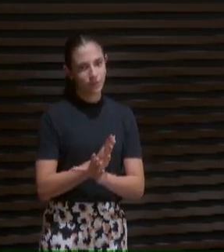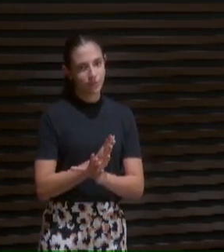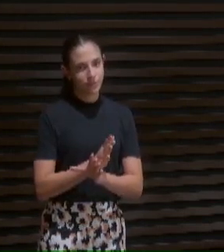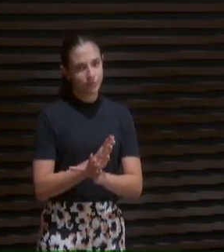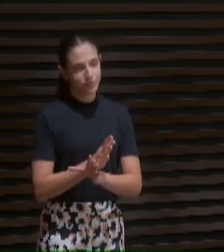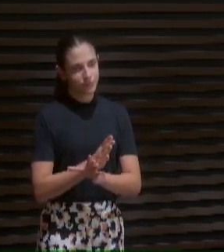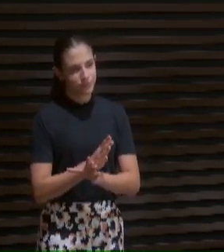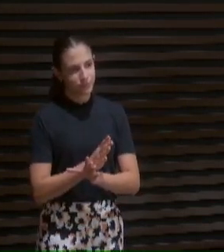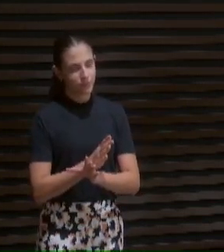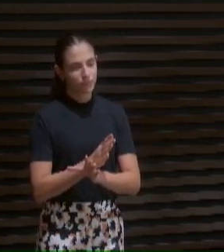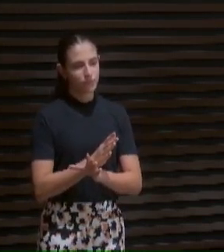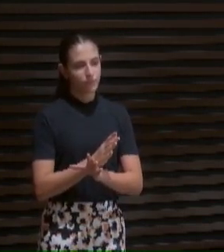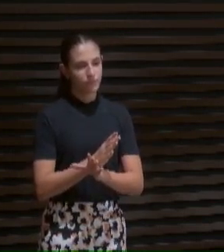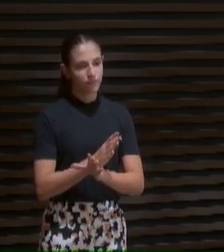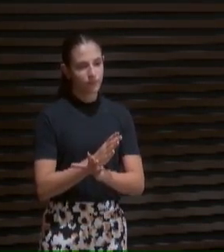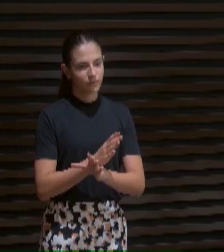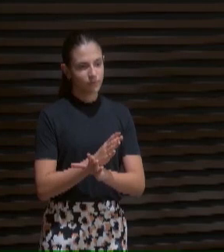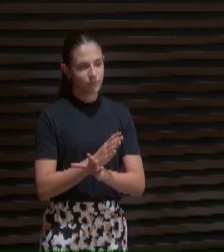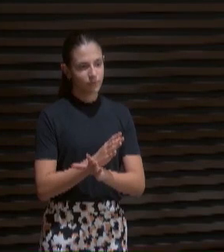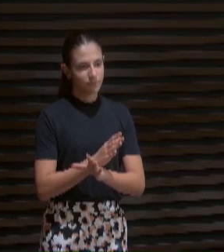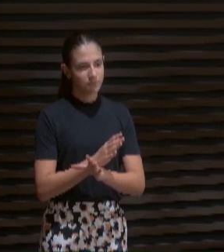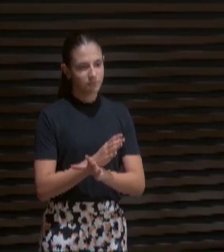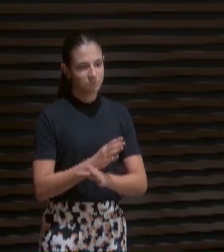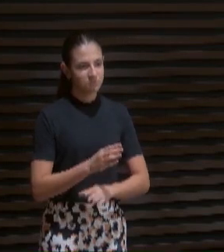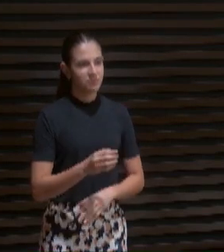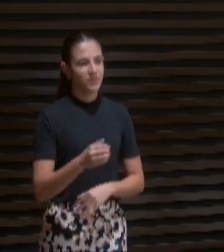a 70ª semana.